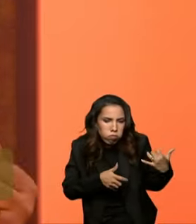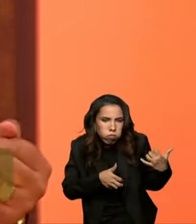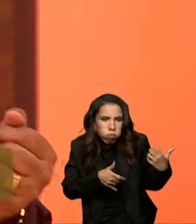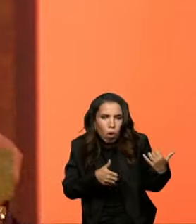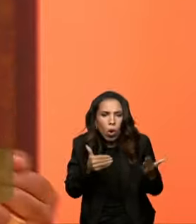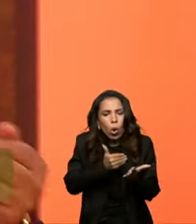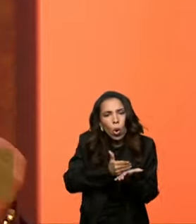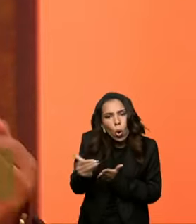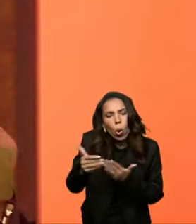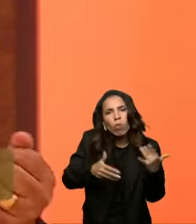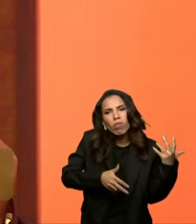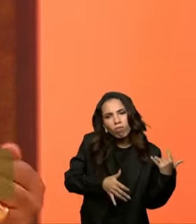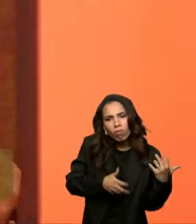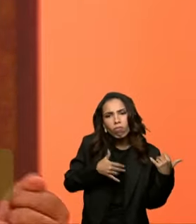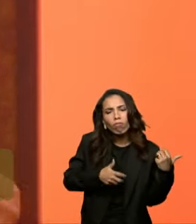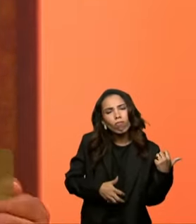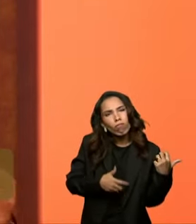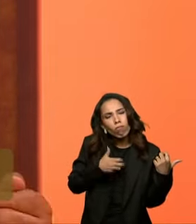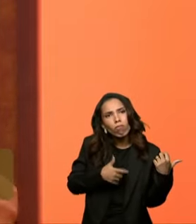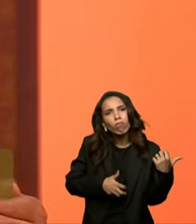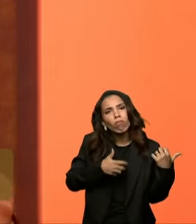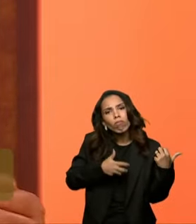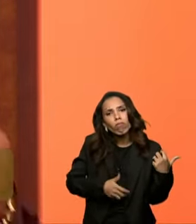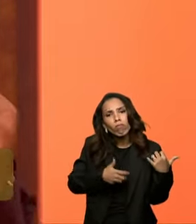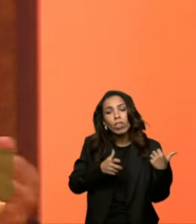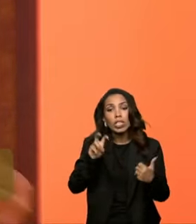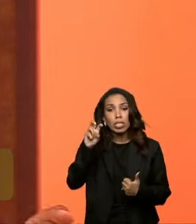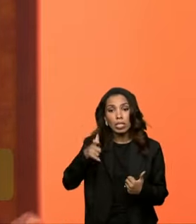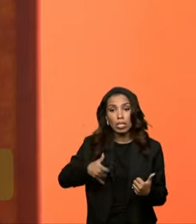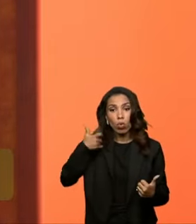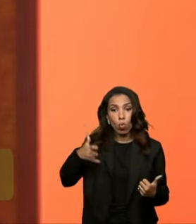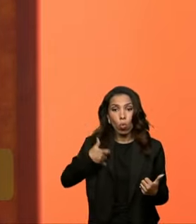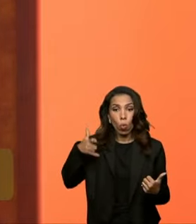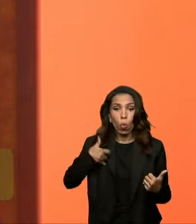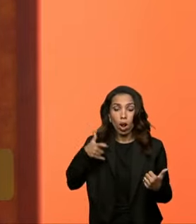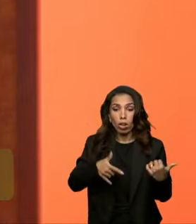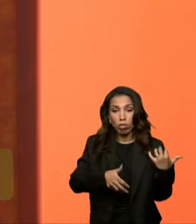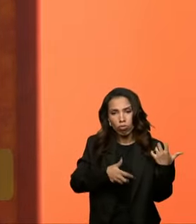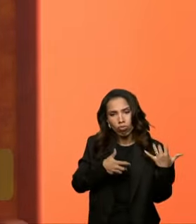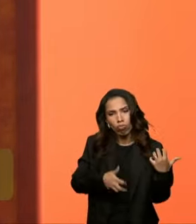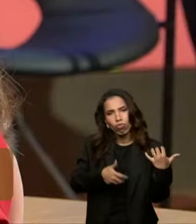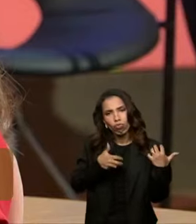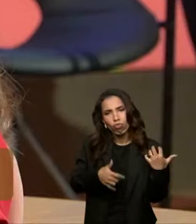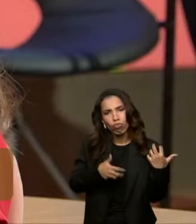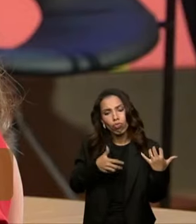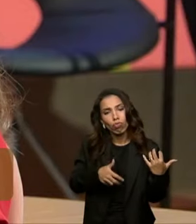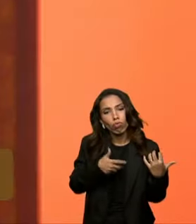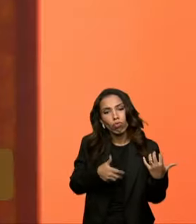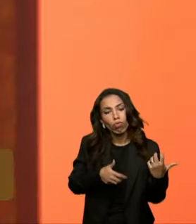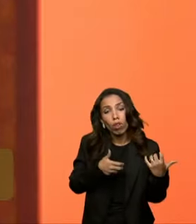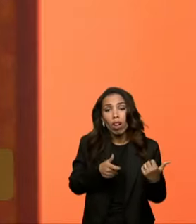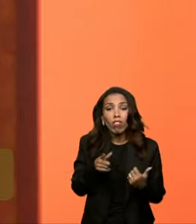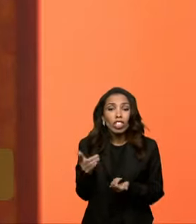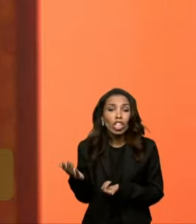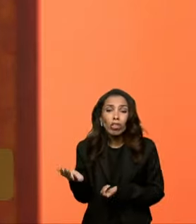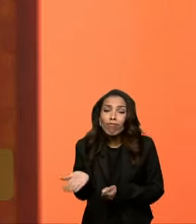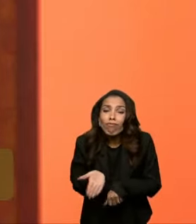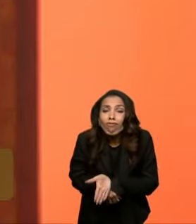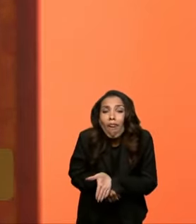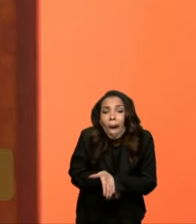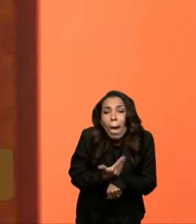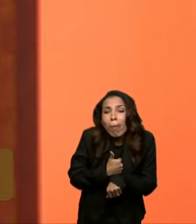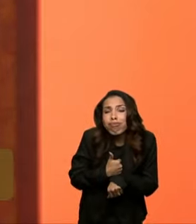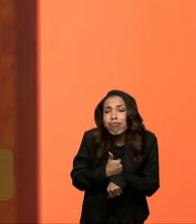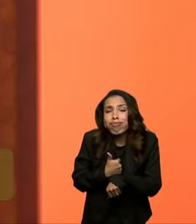aí eu comecei com aquela onda de começar com 5 anos de idade a tocar cavaquinho. Bonitinho, e é aquela gente. Coisa, você é muito jovem, a coisa,